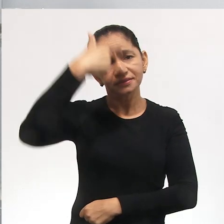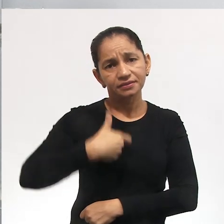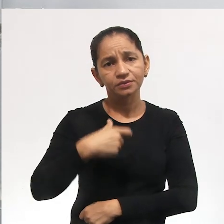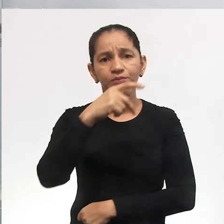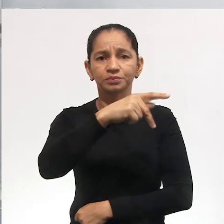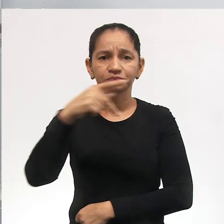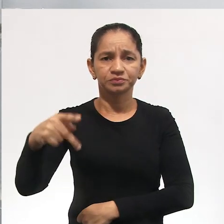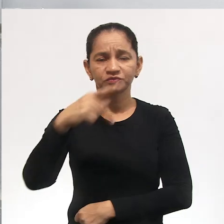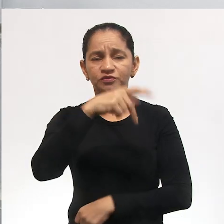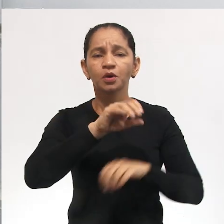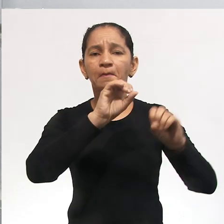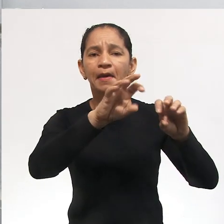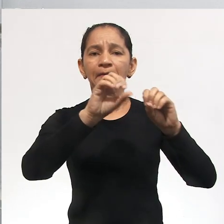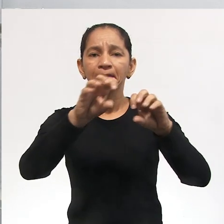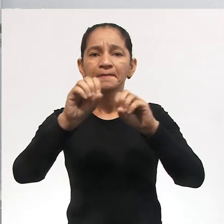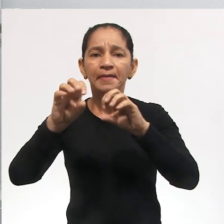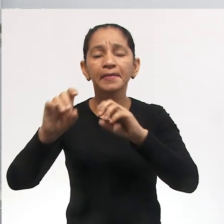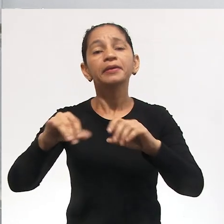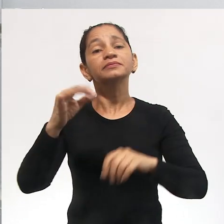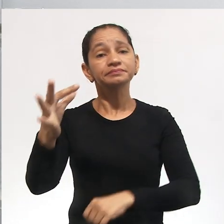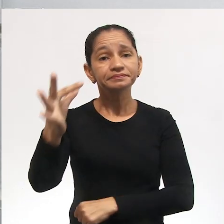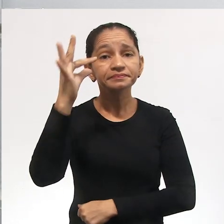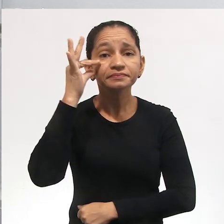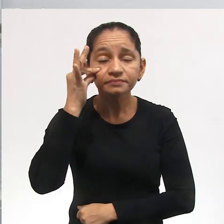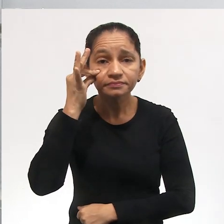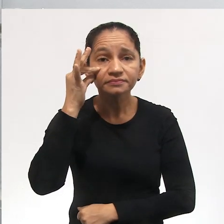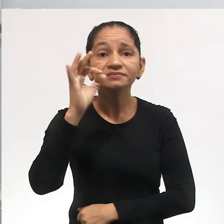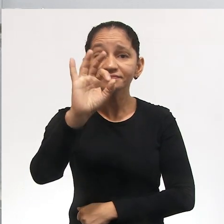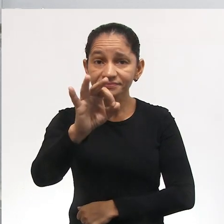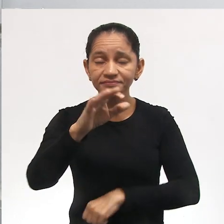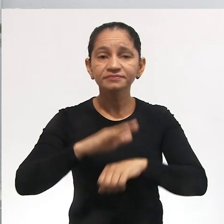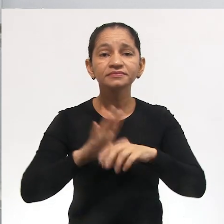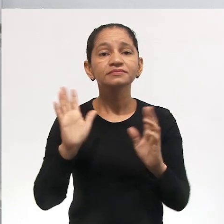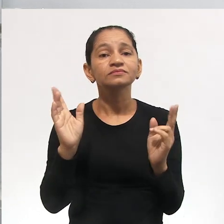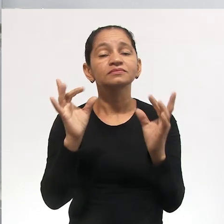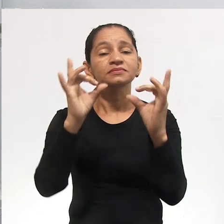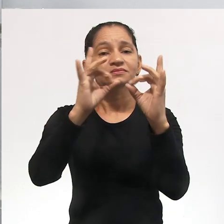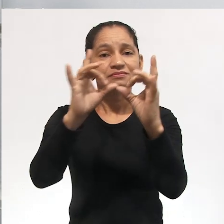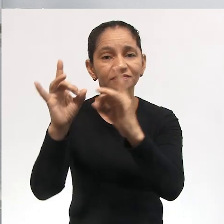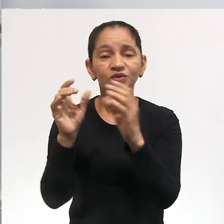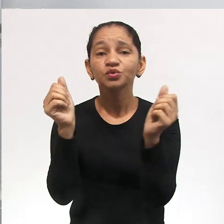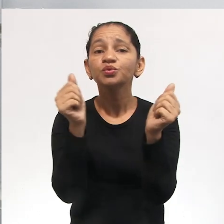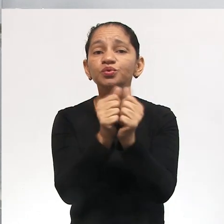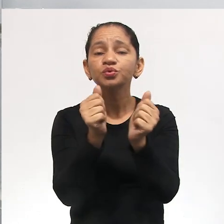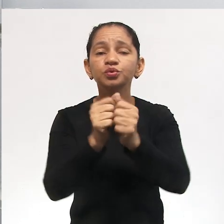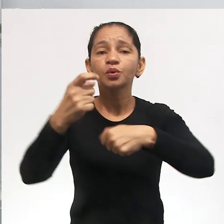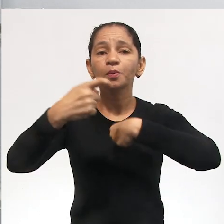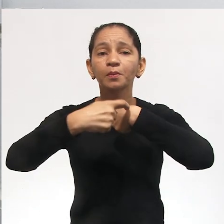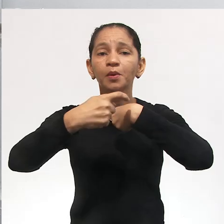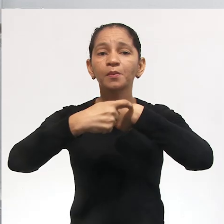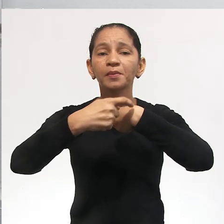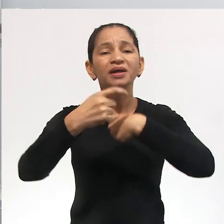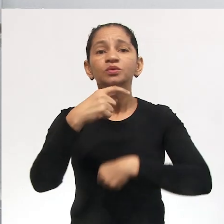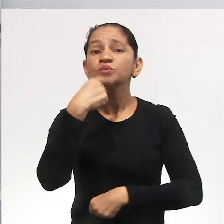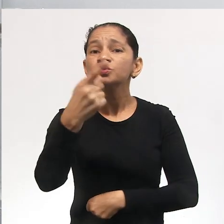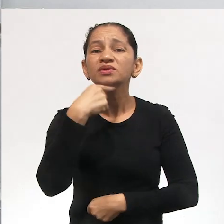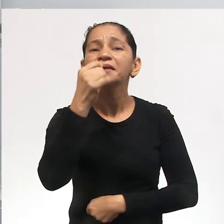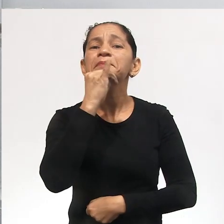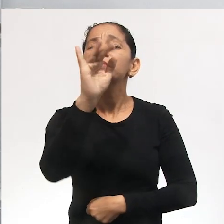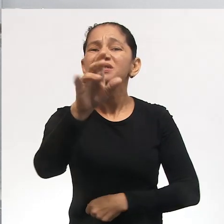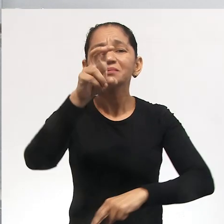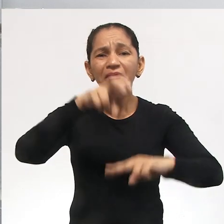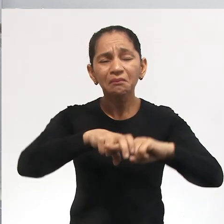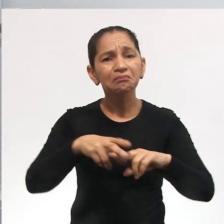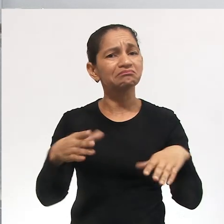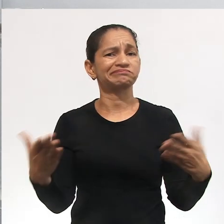para você, aluno, aula presencial. E você ali naquele momento, você não tem uma cadeira, uma mesa, eu não tenho um quadro